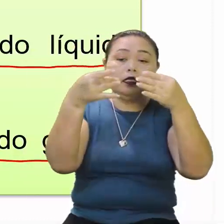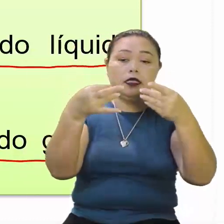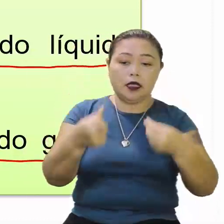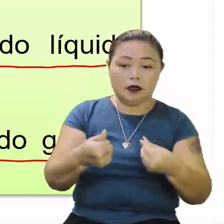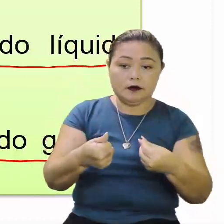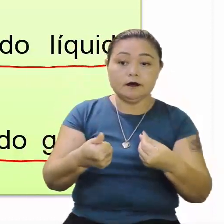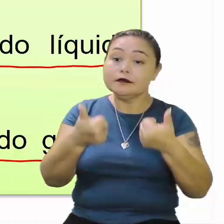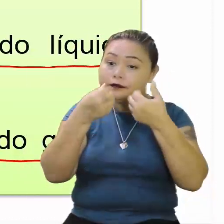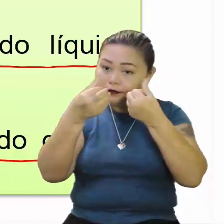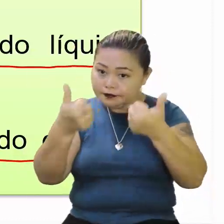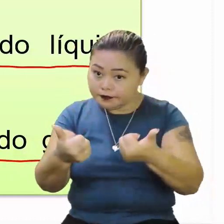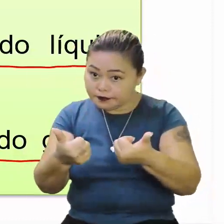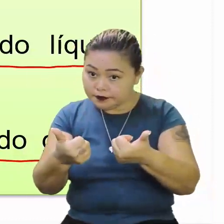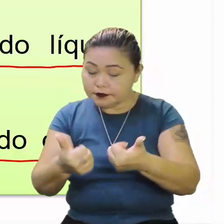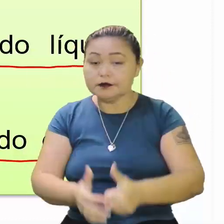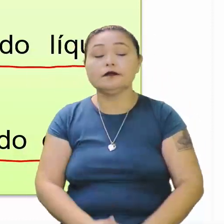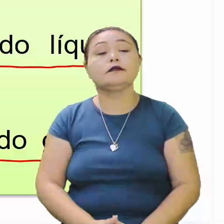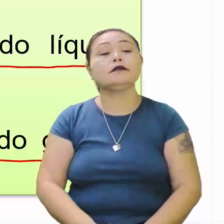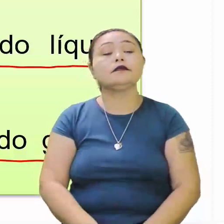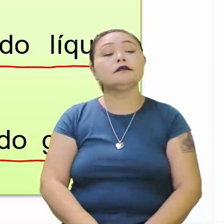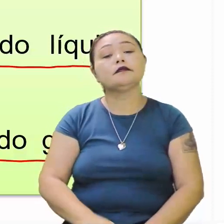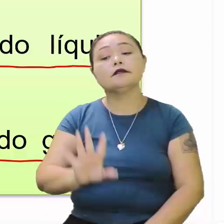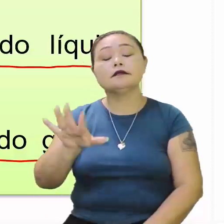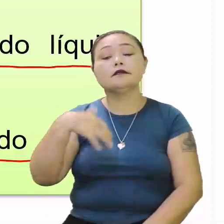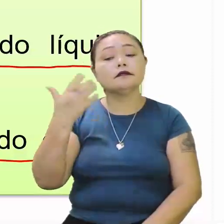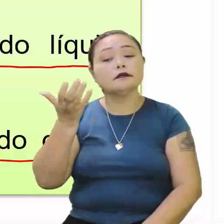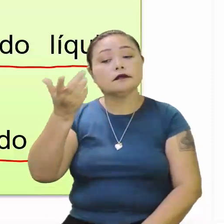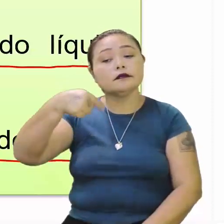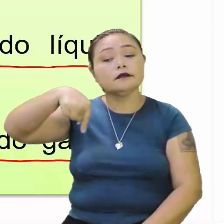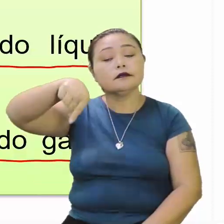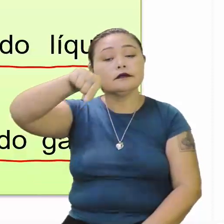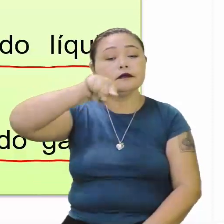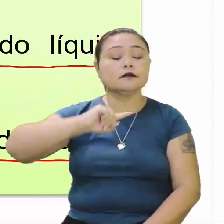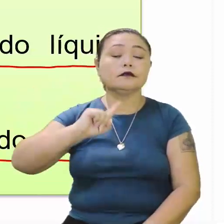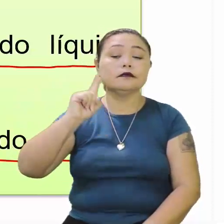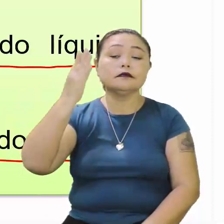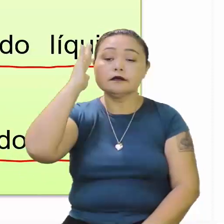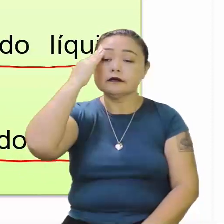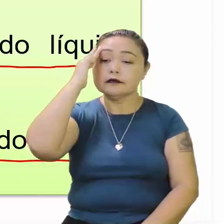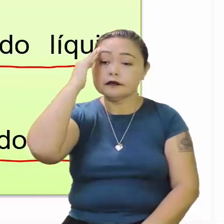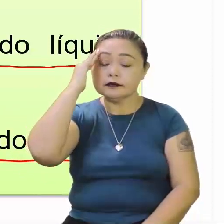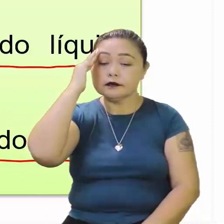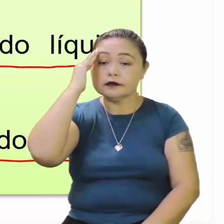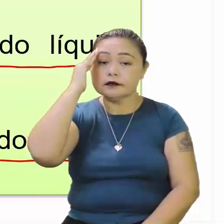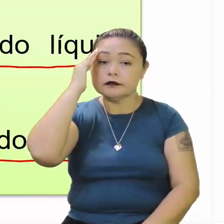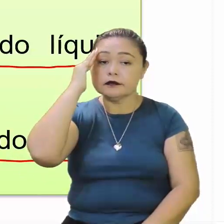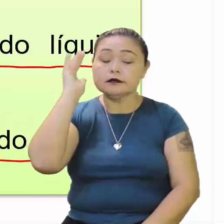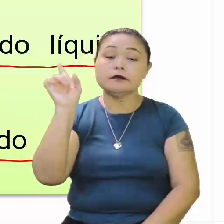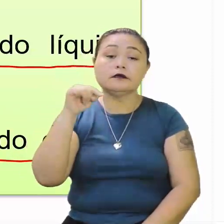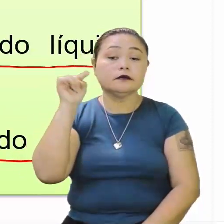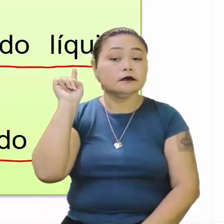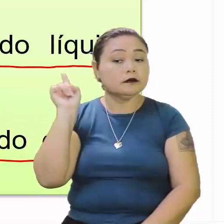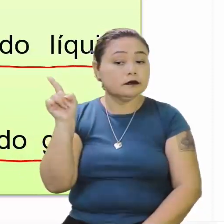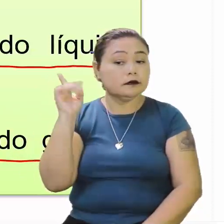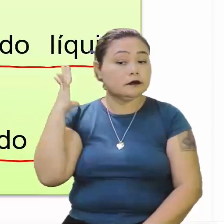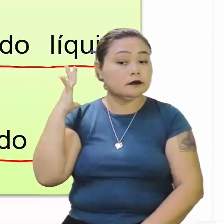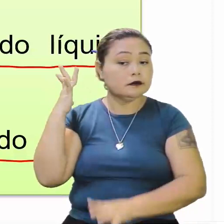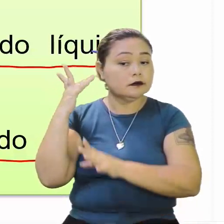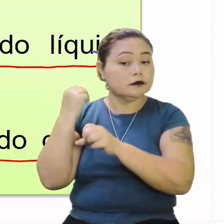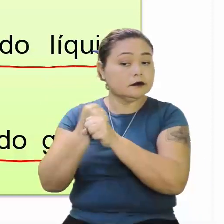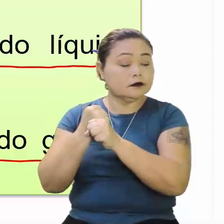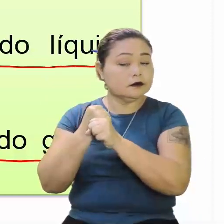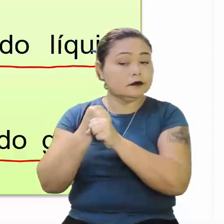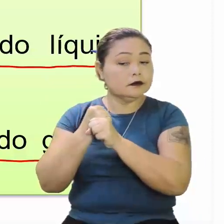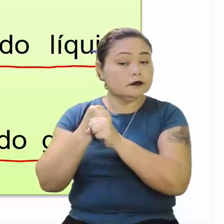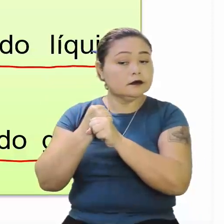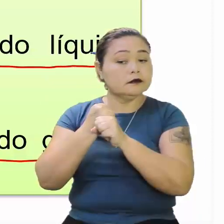bem até aí, meu caro aluno? Então, esperamos que vocês tenham compreendido ou aqui revisado